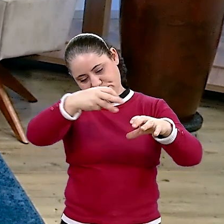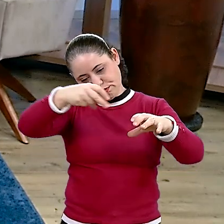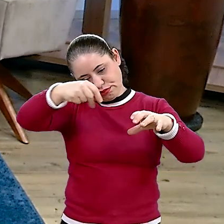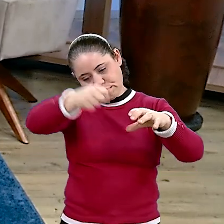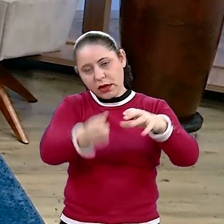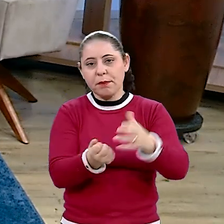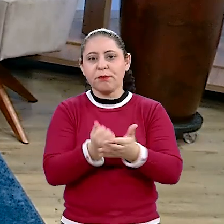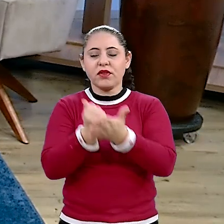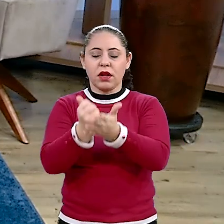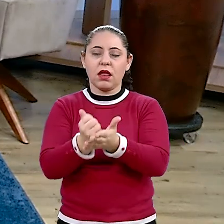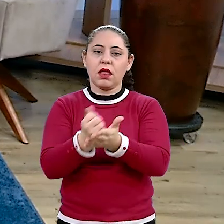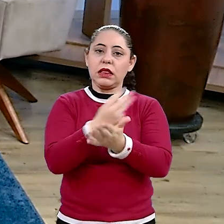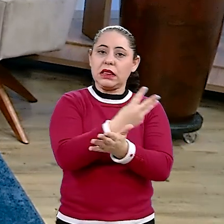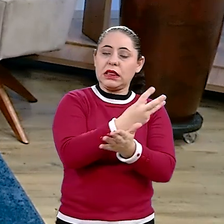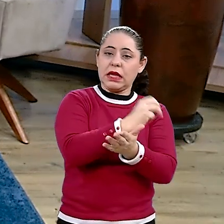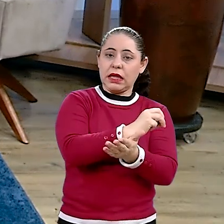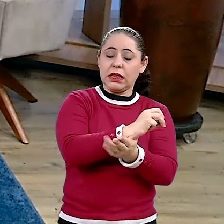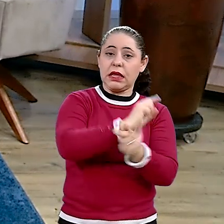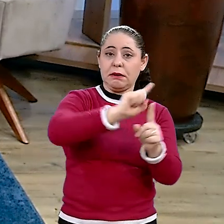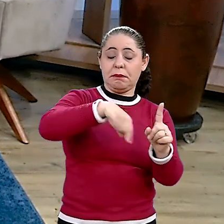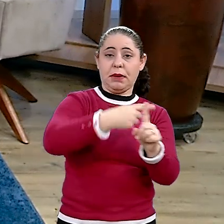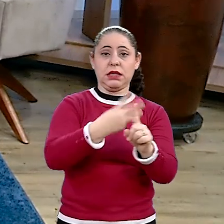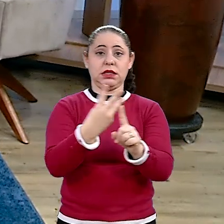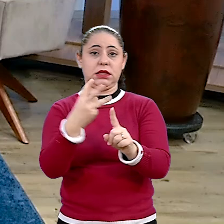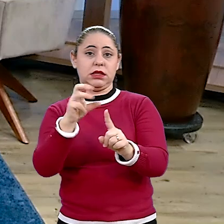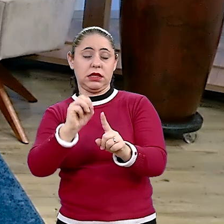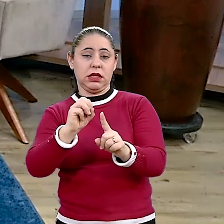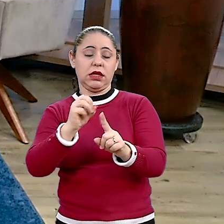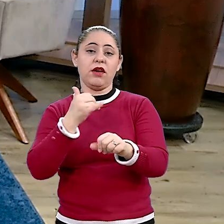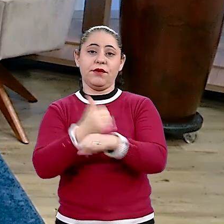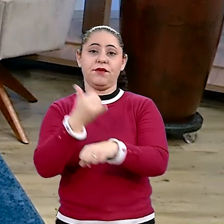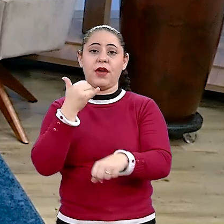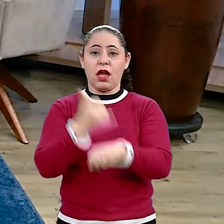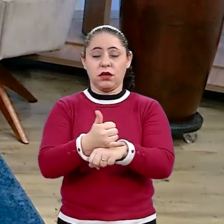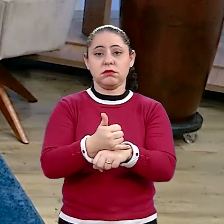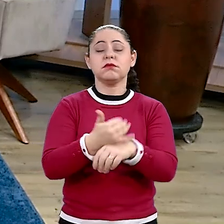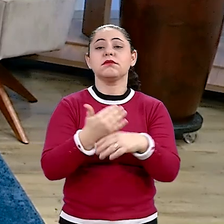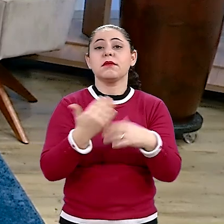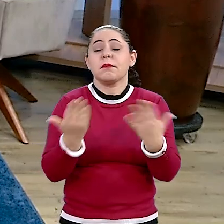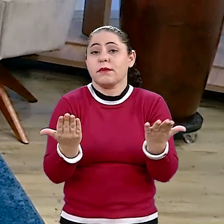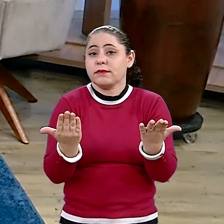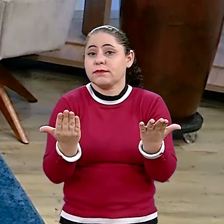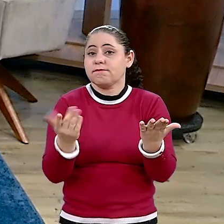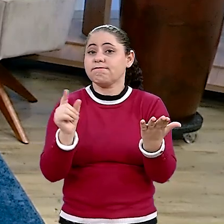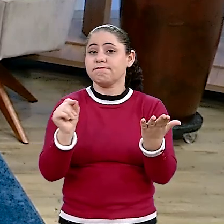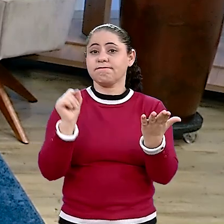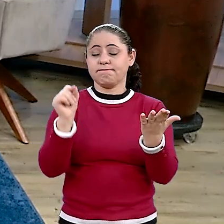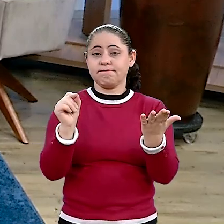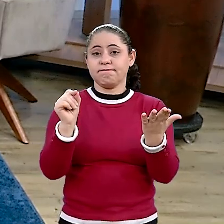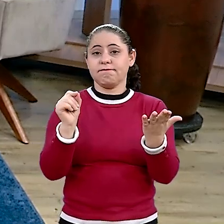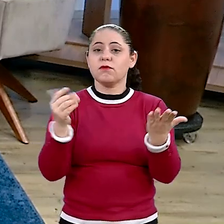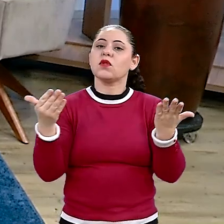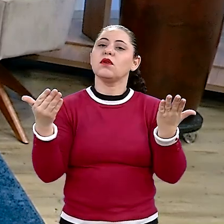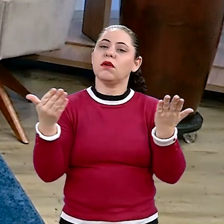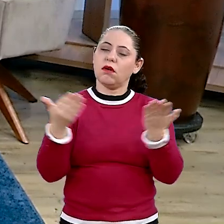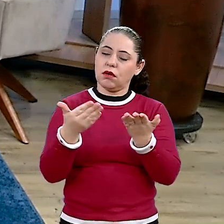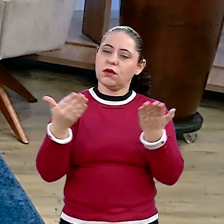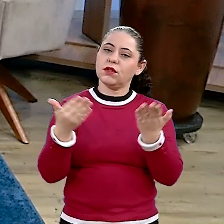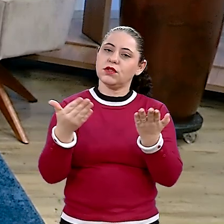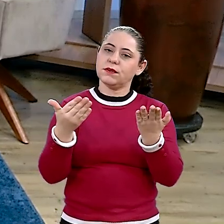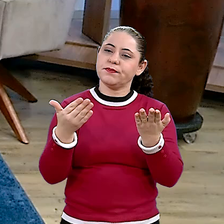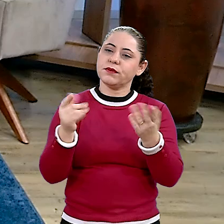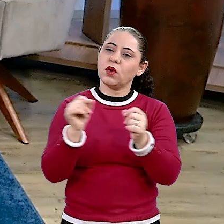estamos falando de 30 milhões do agro e mais 30 milhões de minério de ferro. Só que hoje eles